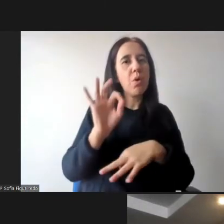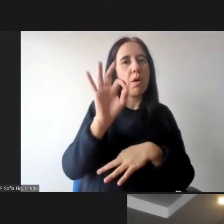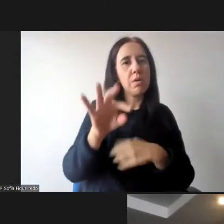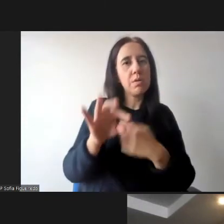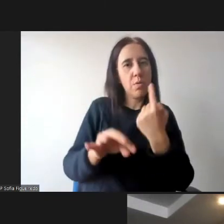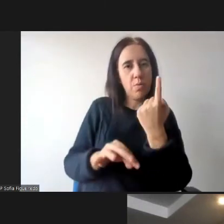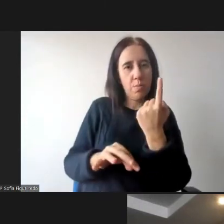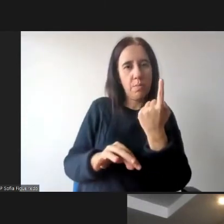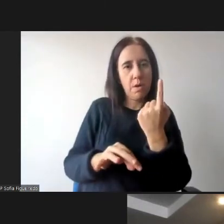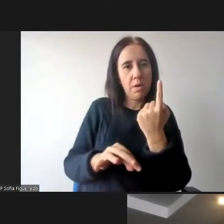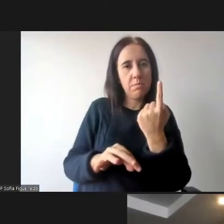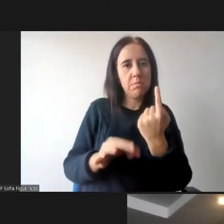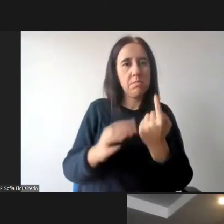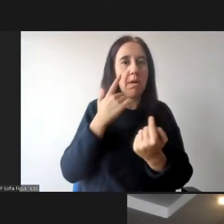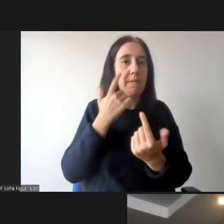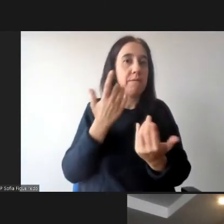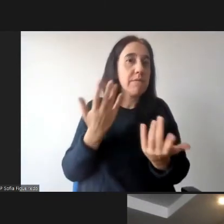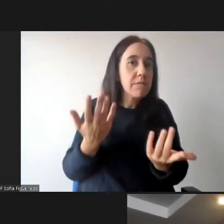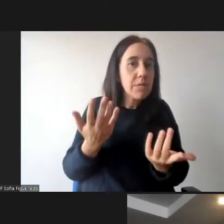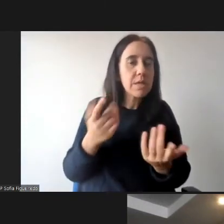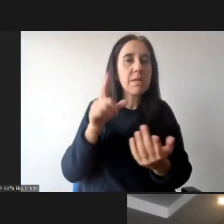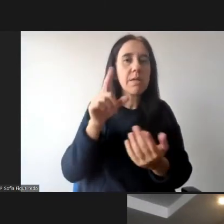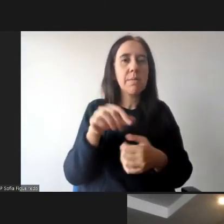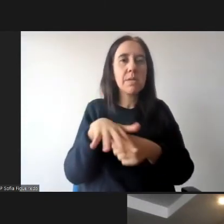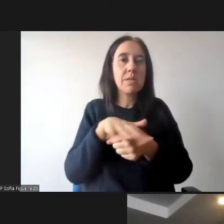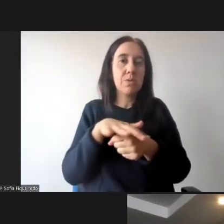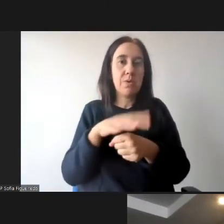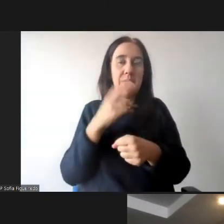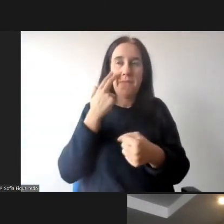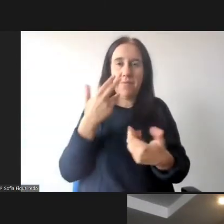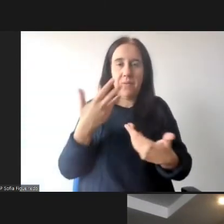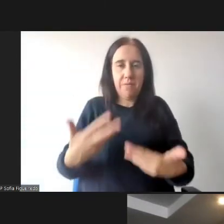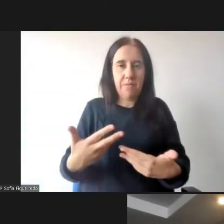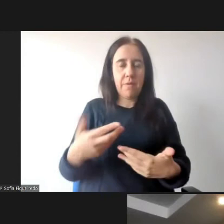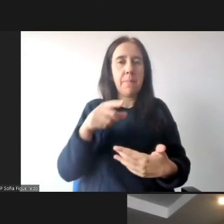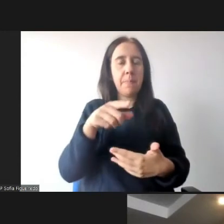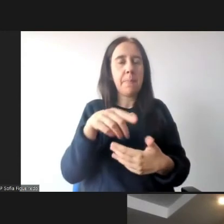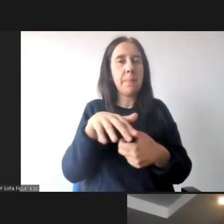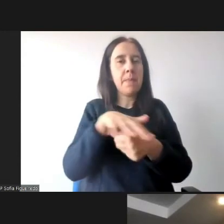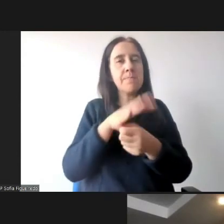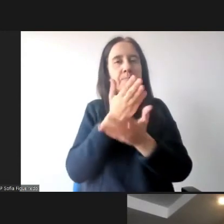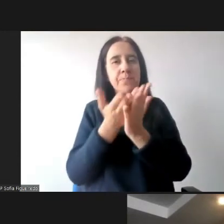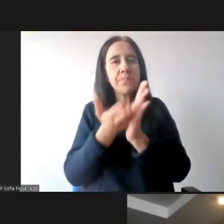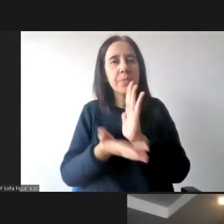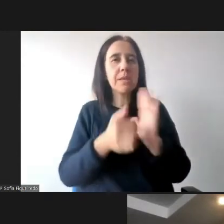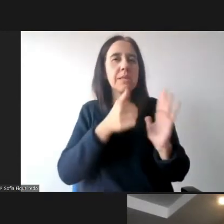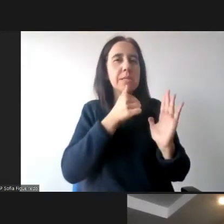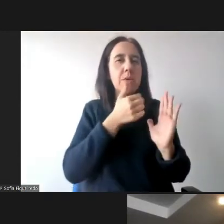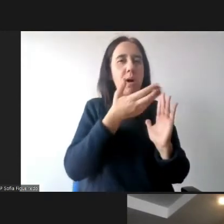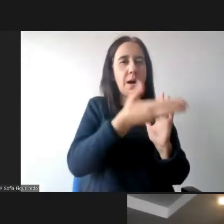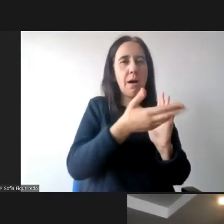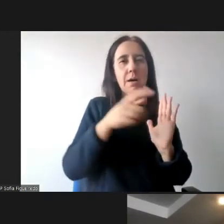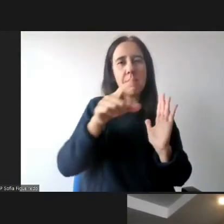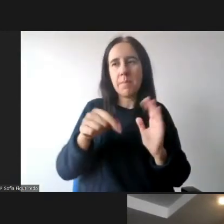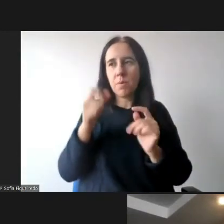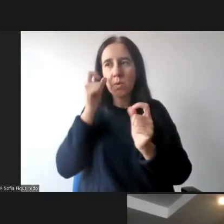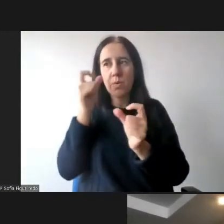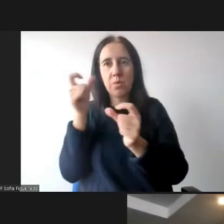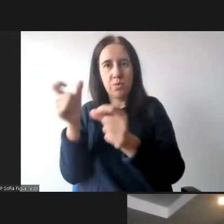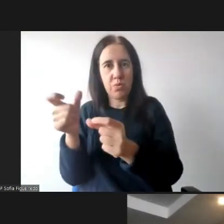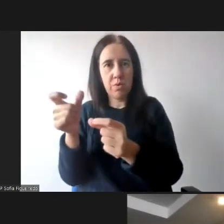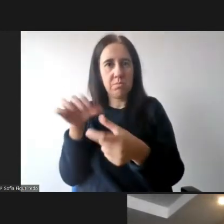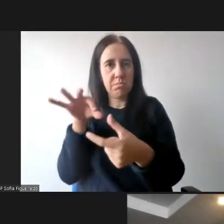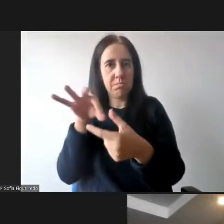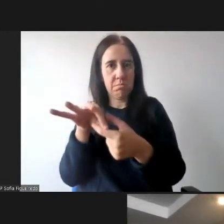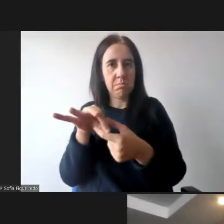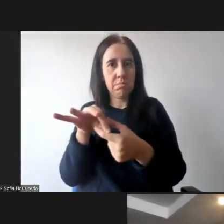me parece que, fruto também da situação de vivemos, quer estas dimensões de decisão, quer estas dimensões de controle, em relação às